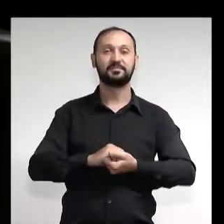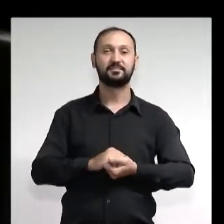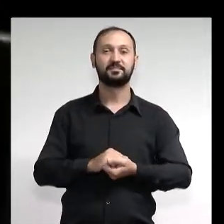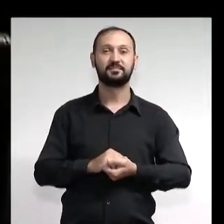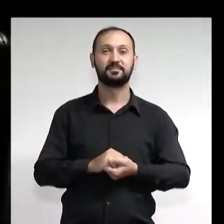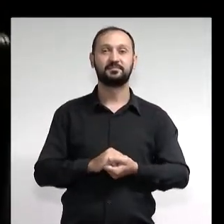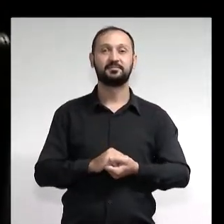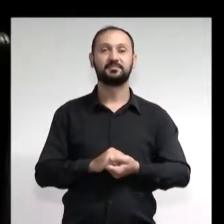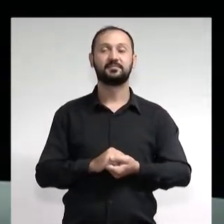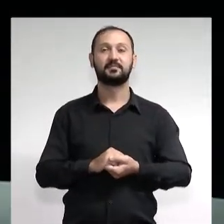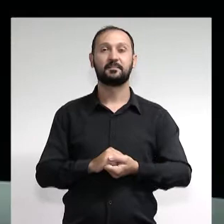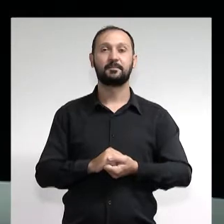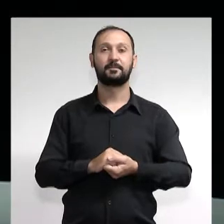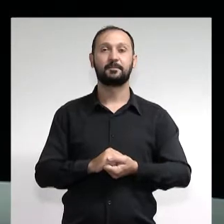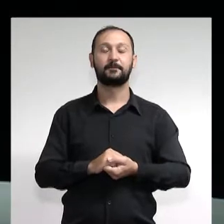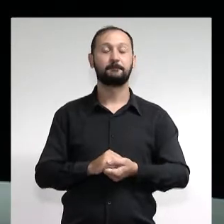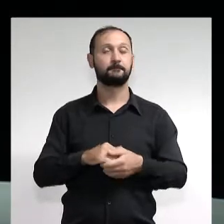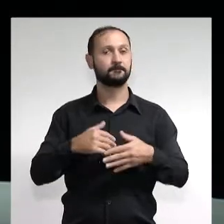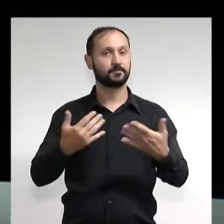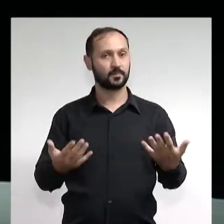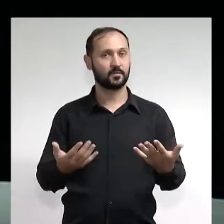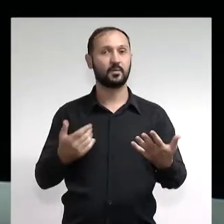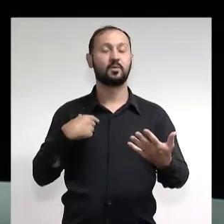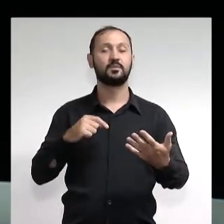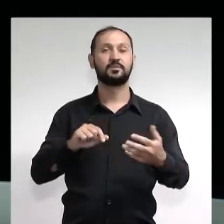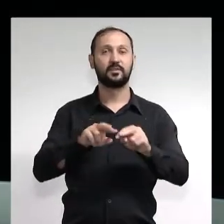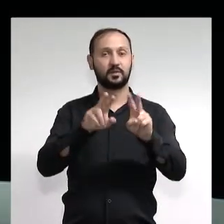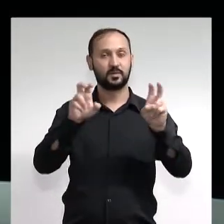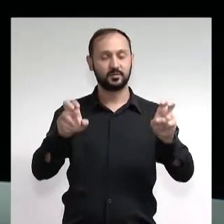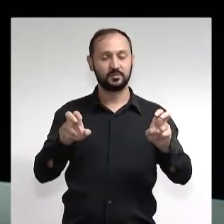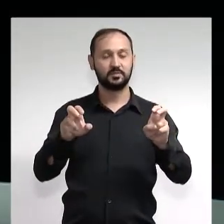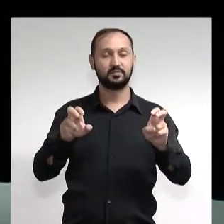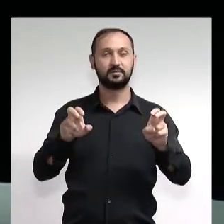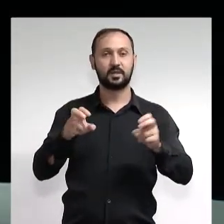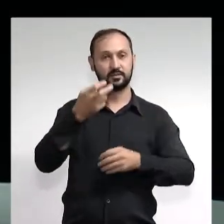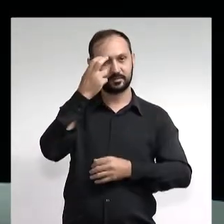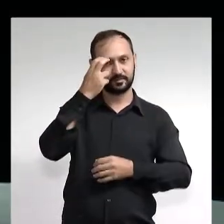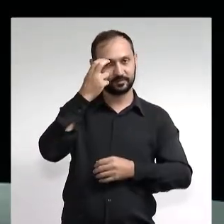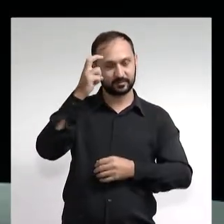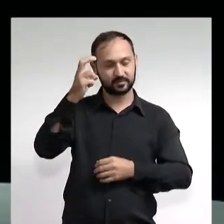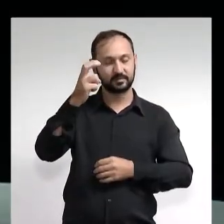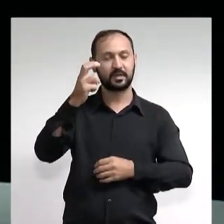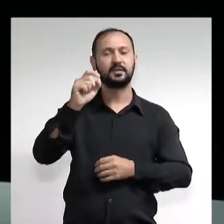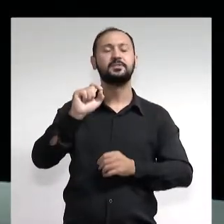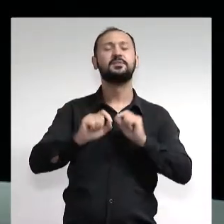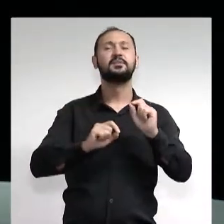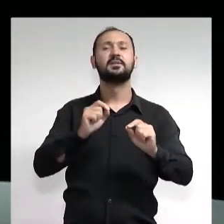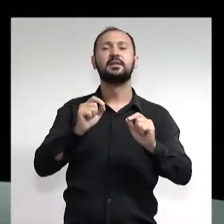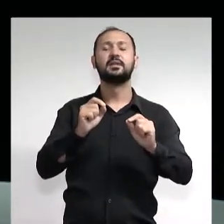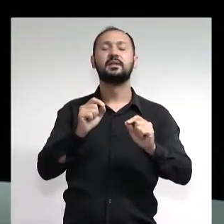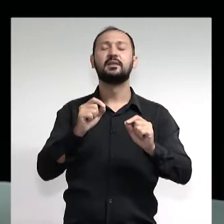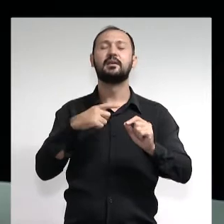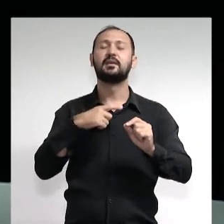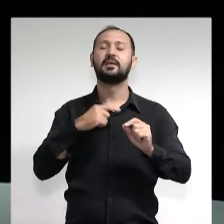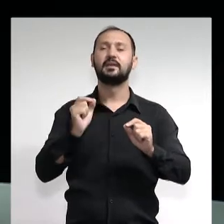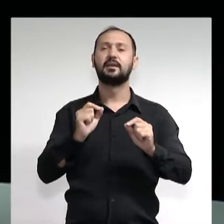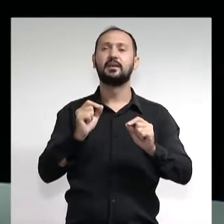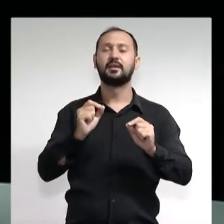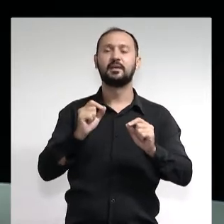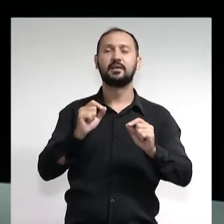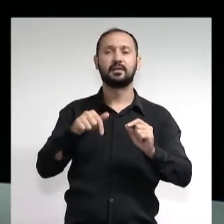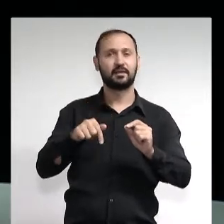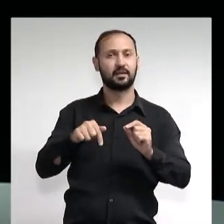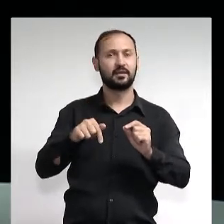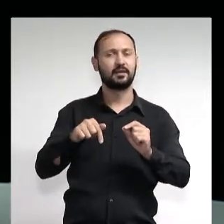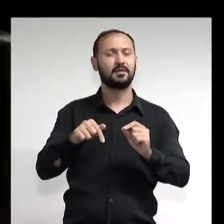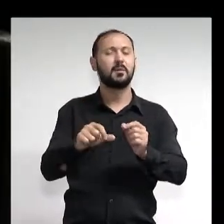convite a mim. Bom, quando a gente fala de altas habilidades e superdotação, qual que é o primeiro registro que você tem